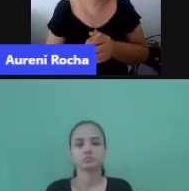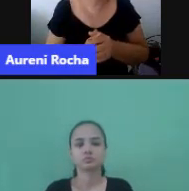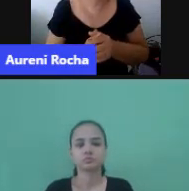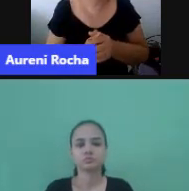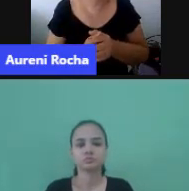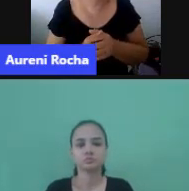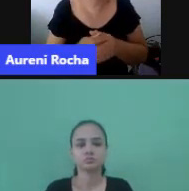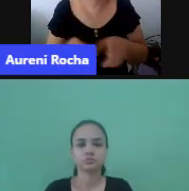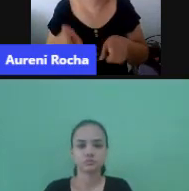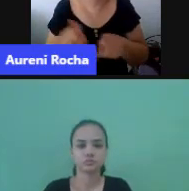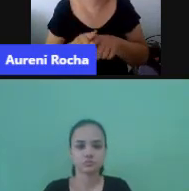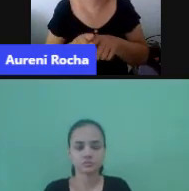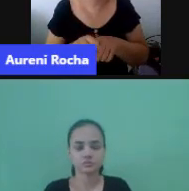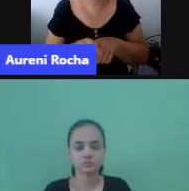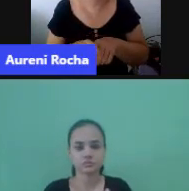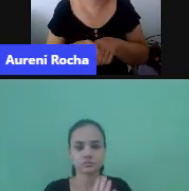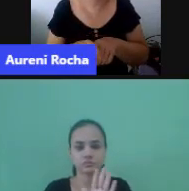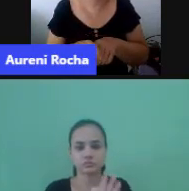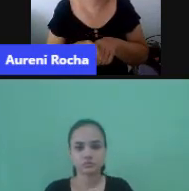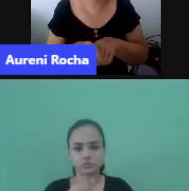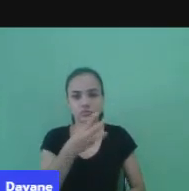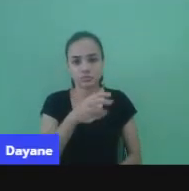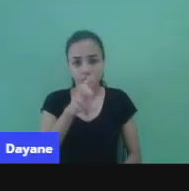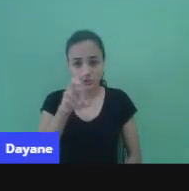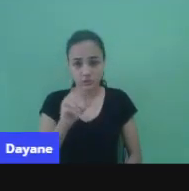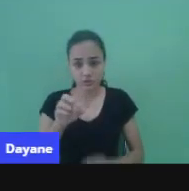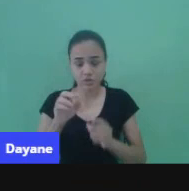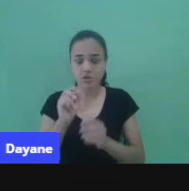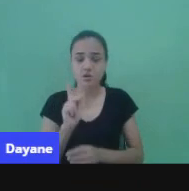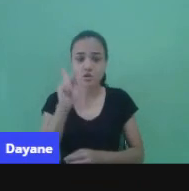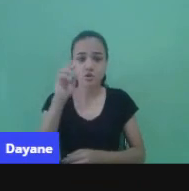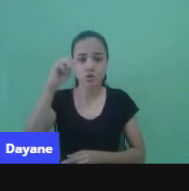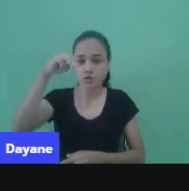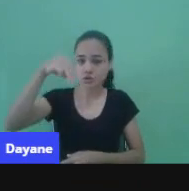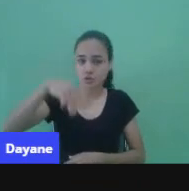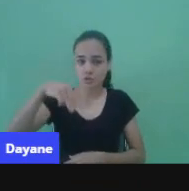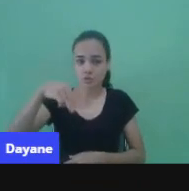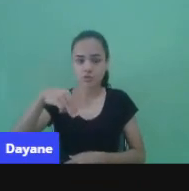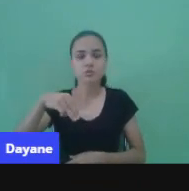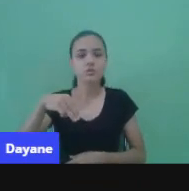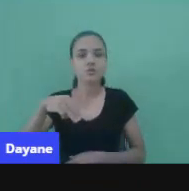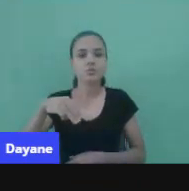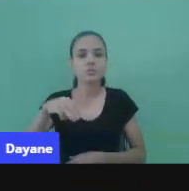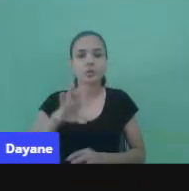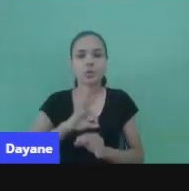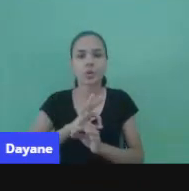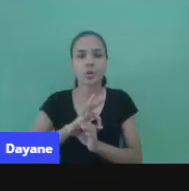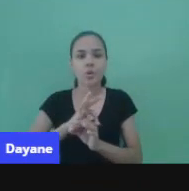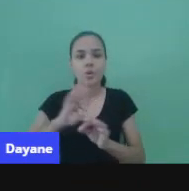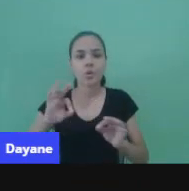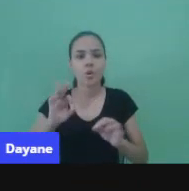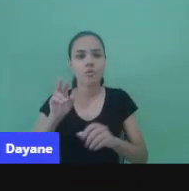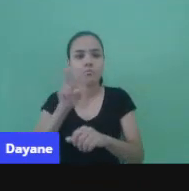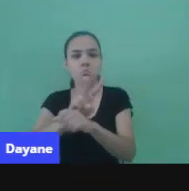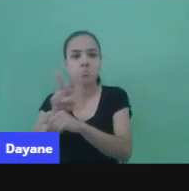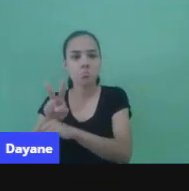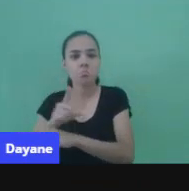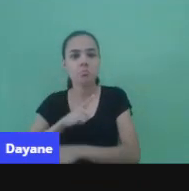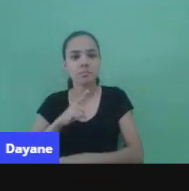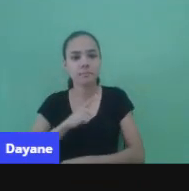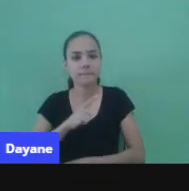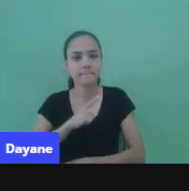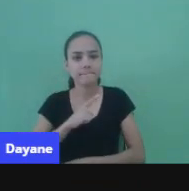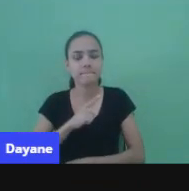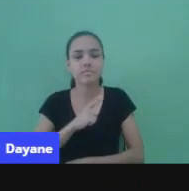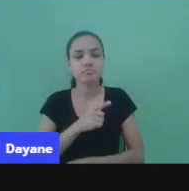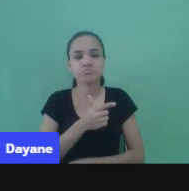ter 350 quilômetros de habitat bem preservado, devido à caça, não tem mais tatu canastra. Registramos só